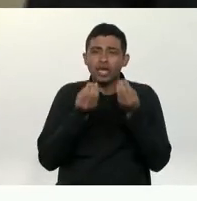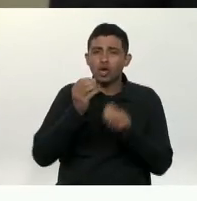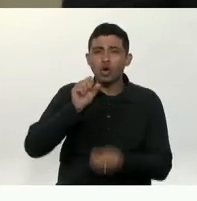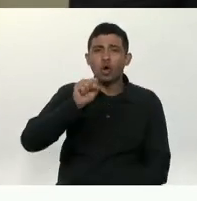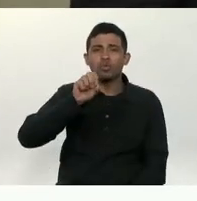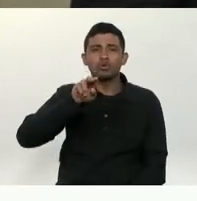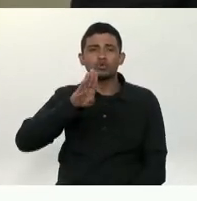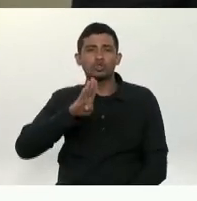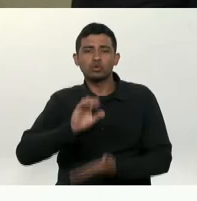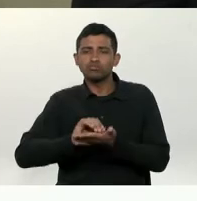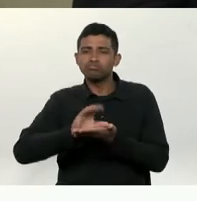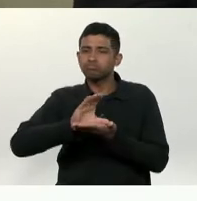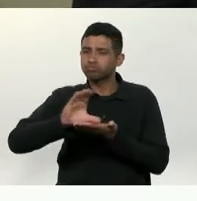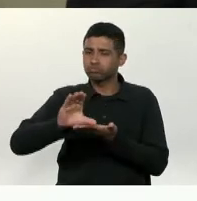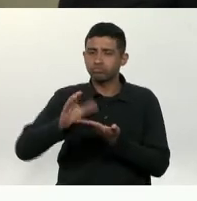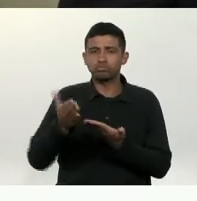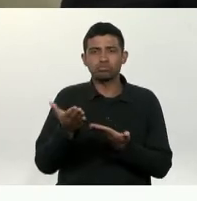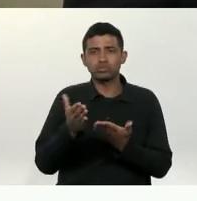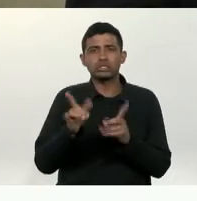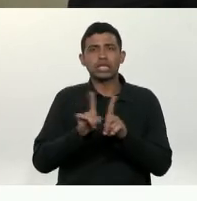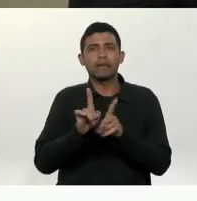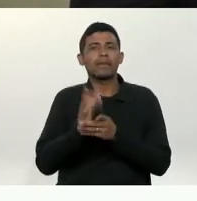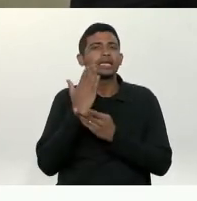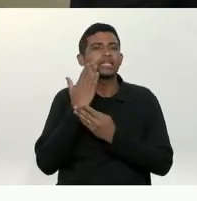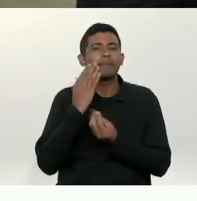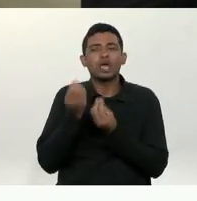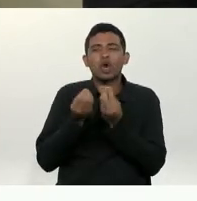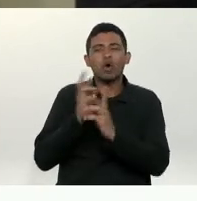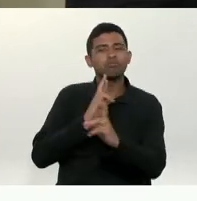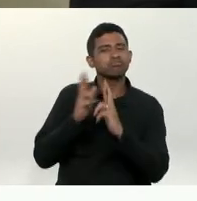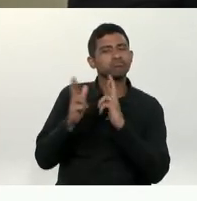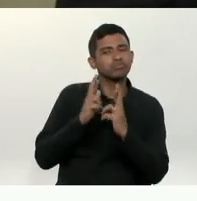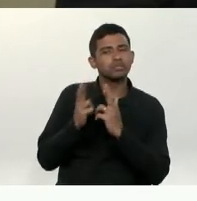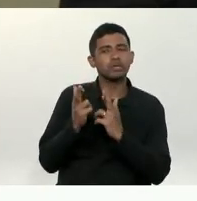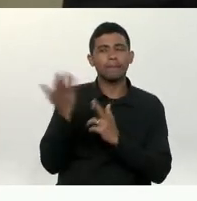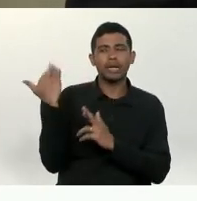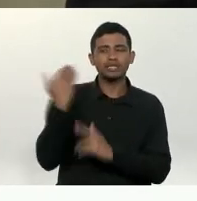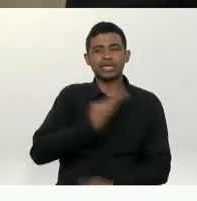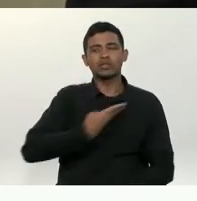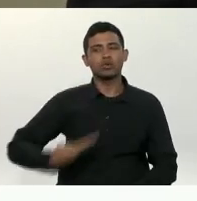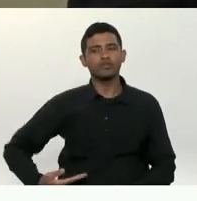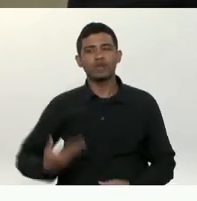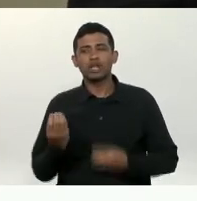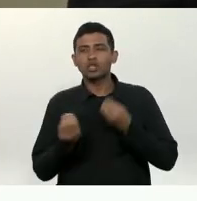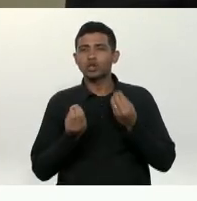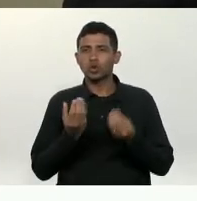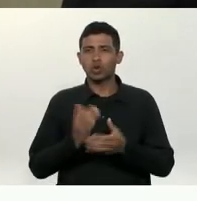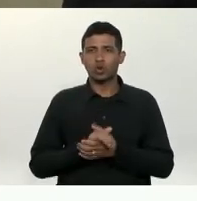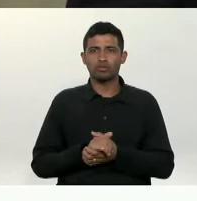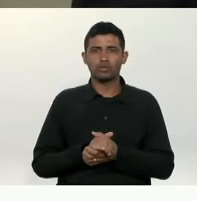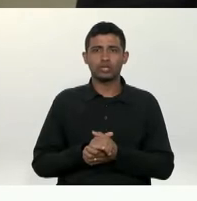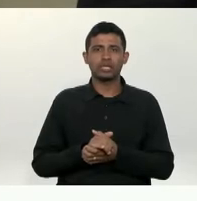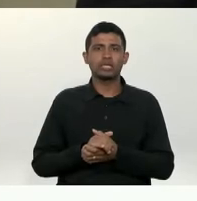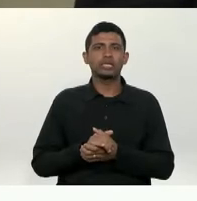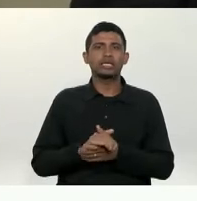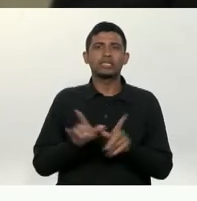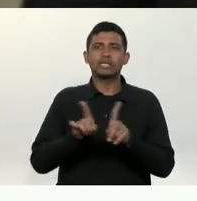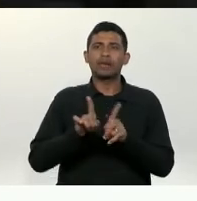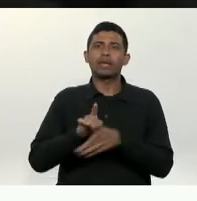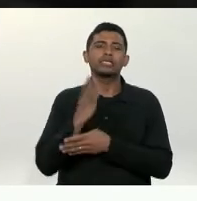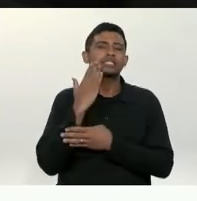subinvestimento, como se deu essa relação efetiva no governo anterior, qual a perspectiva da